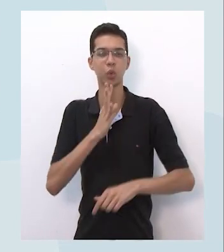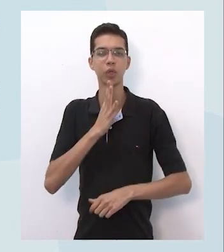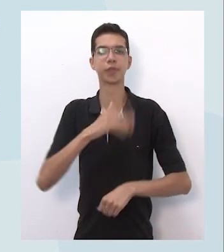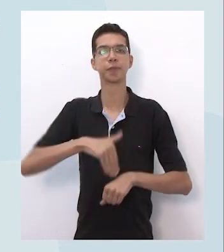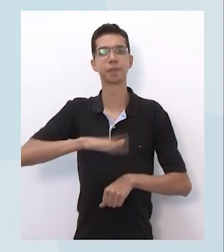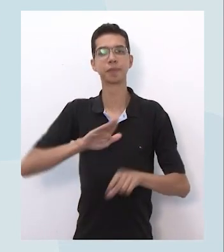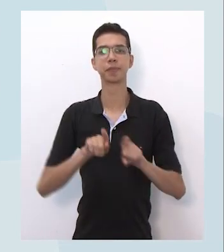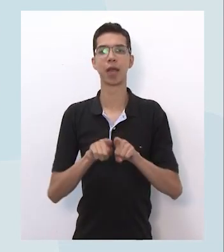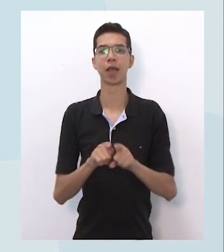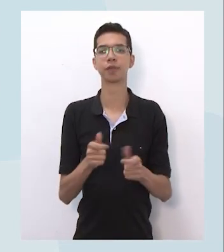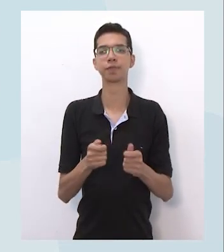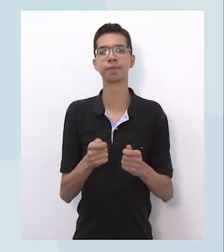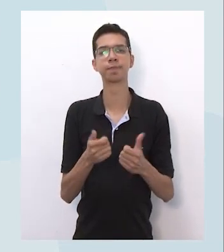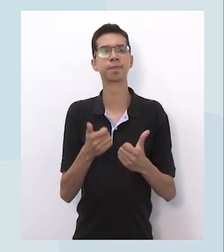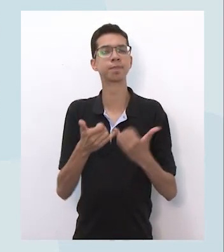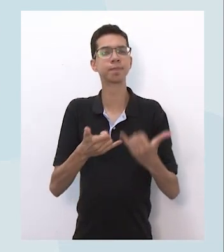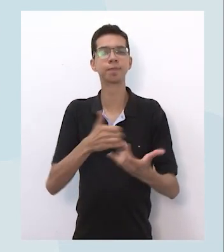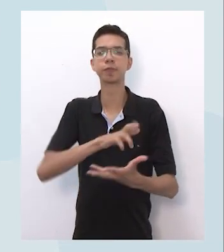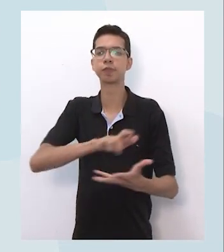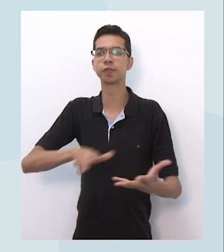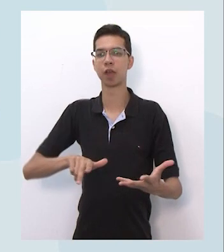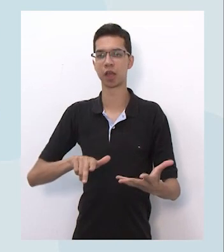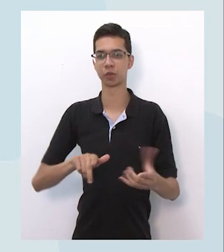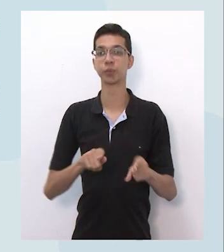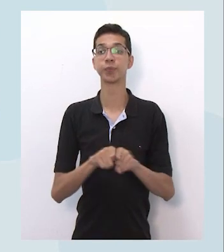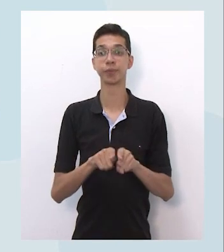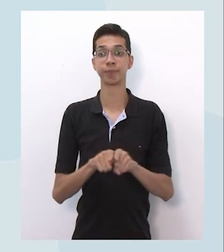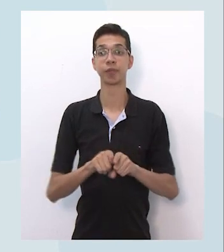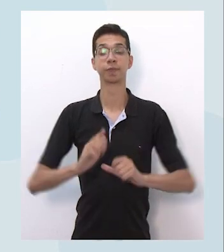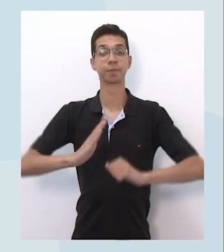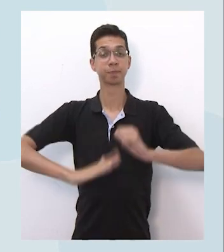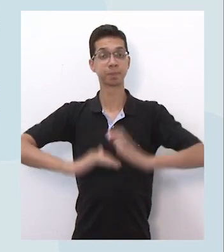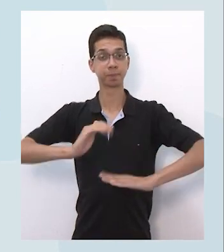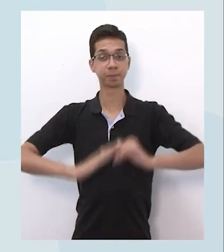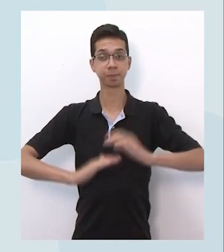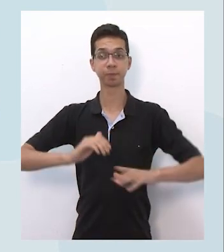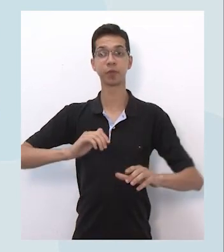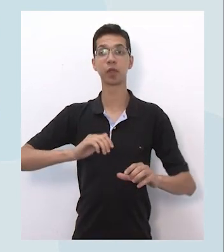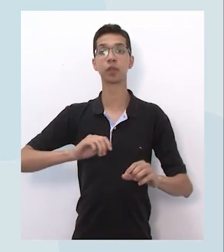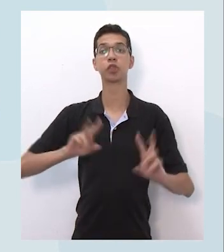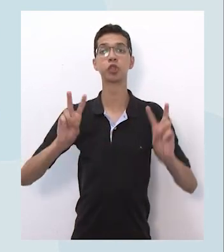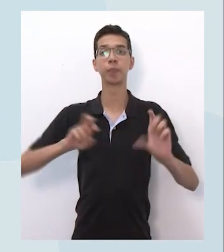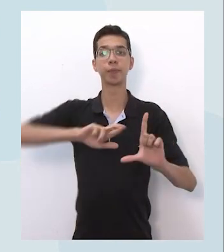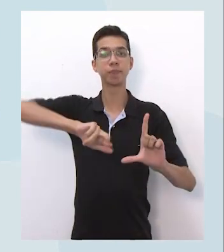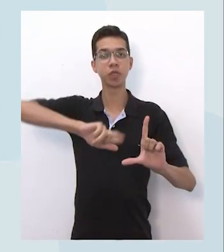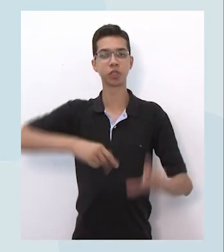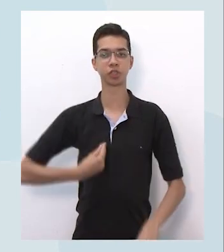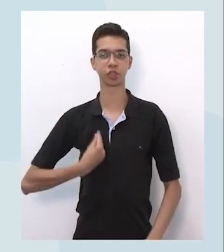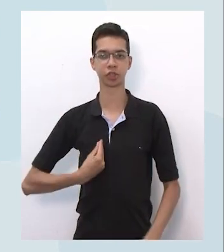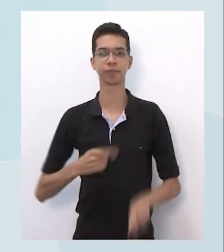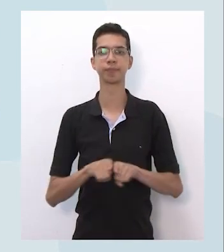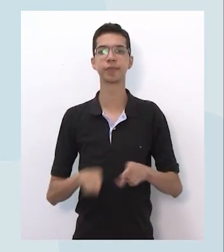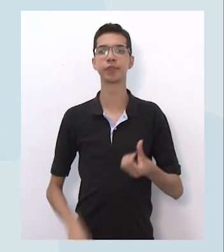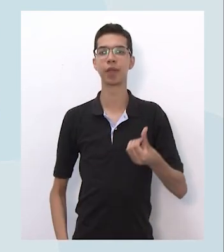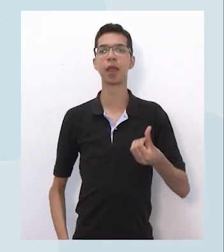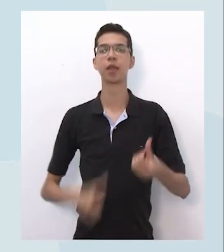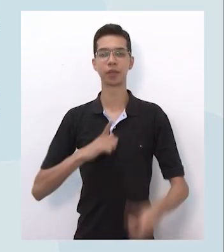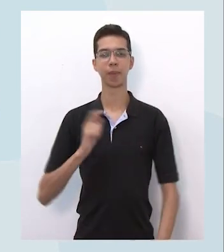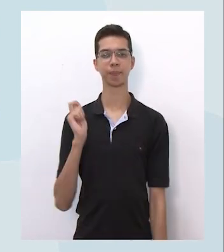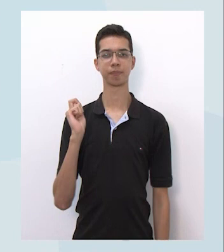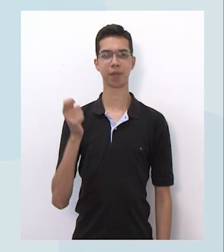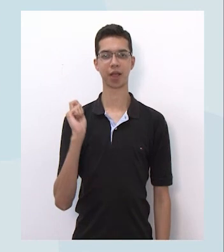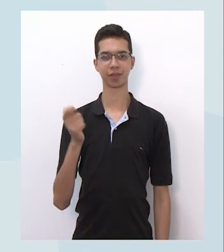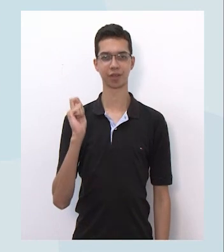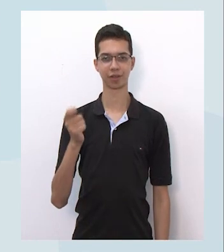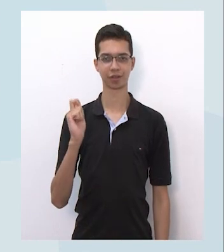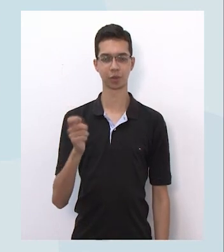gamificação e as narrativas digitais, colocando a educação midiática em ação. No espaço 6, nós tivemos a programação com o jogo Minecraft, então conhecendo um pouquinho sobre